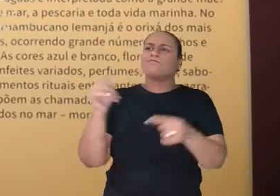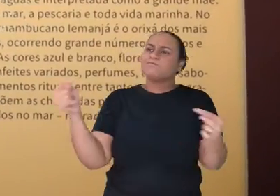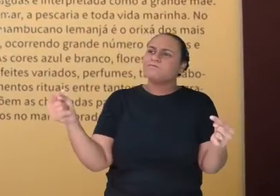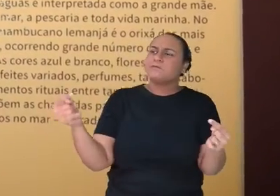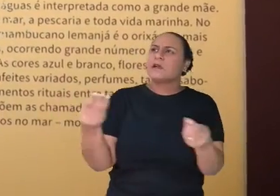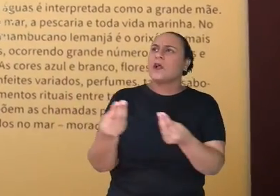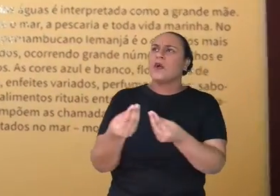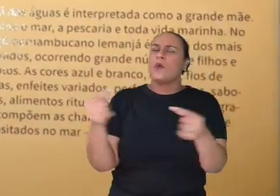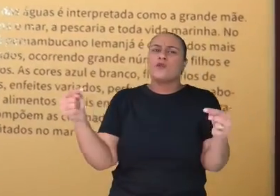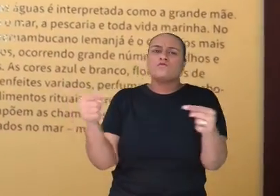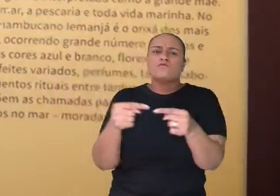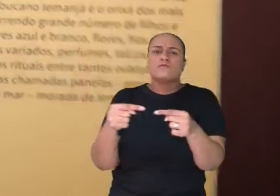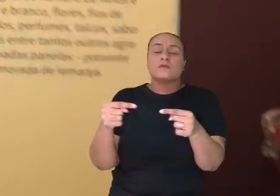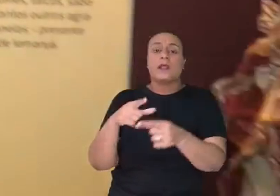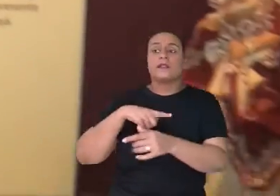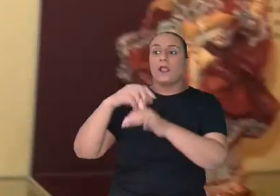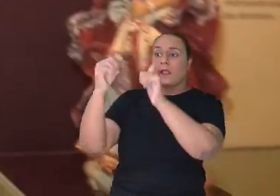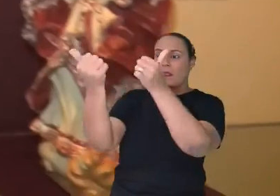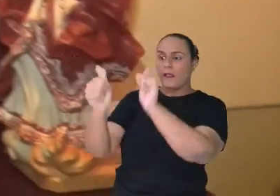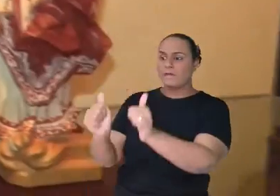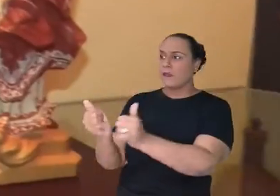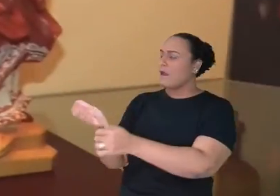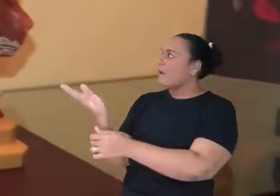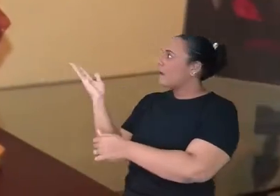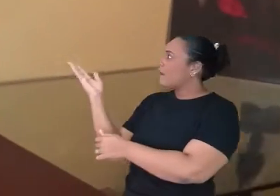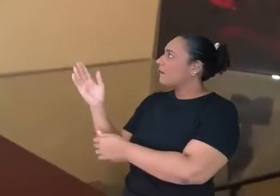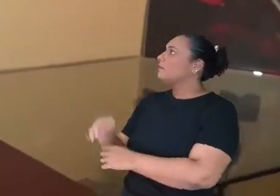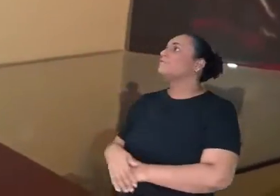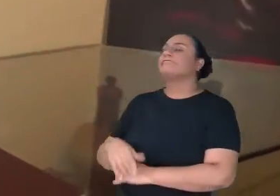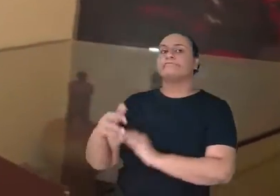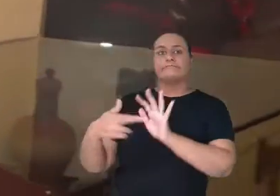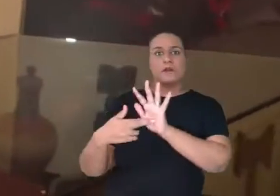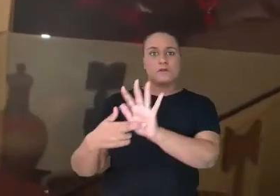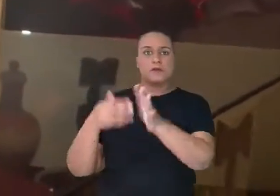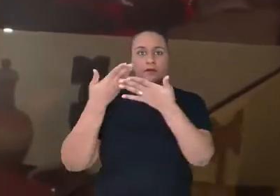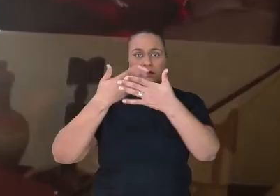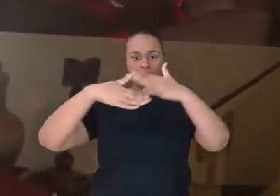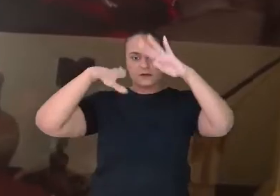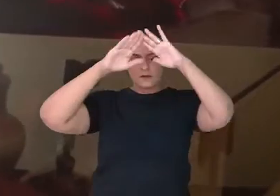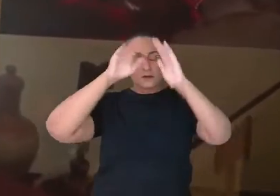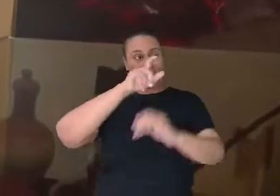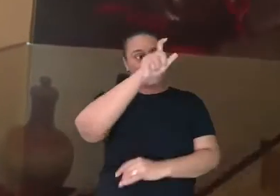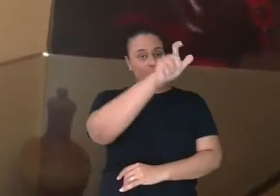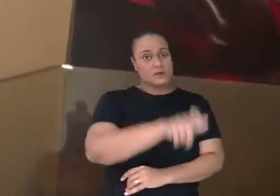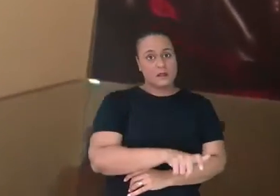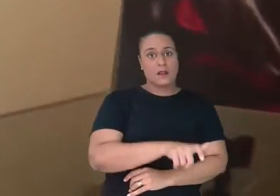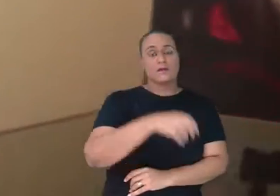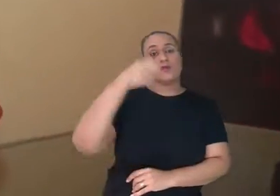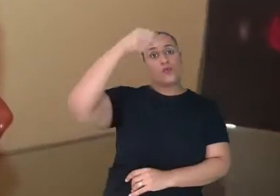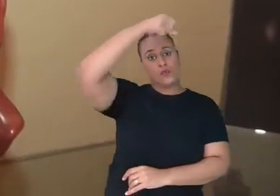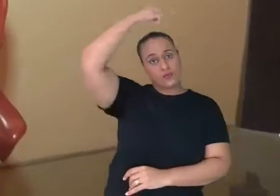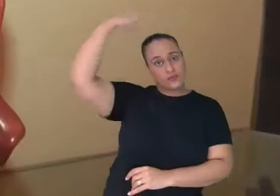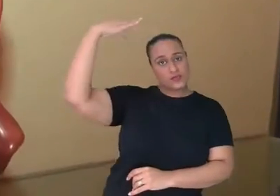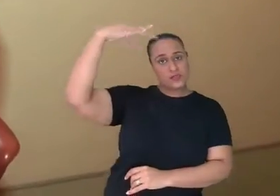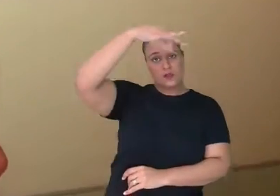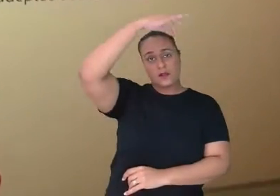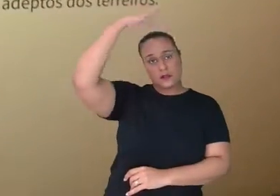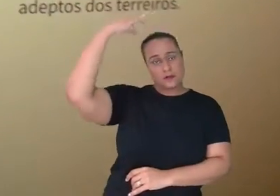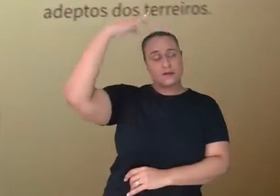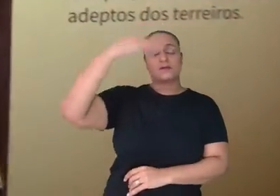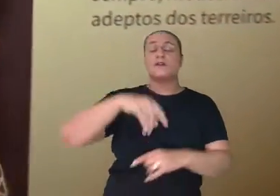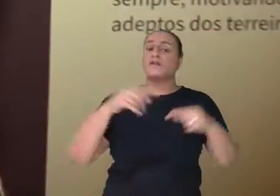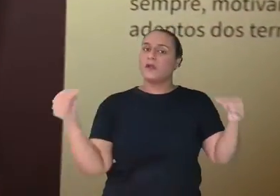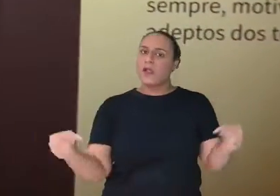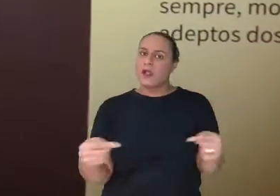exemplo, essas estátuas, que de um lado ela representa o orixá e do outro o santo que foi relacionado